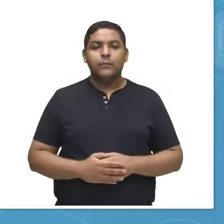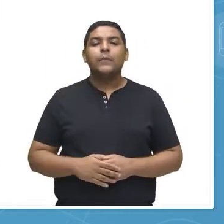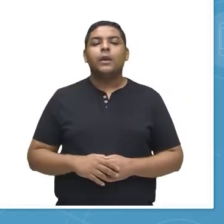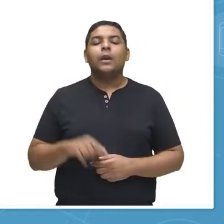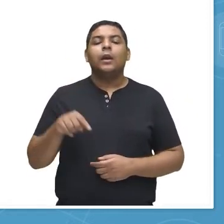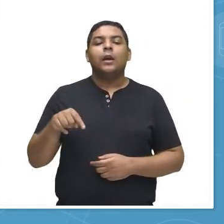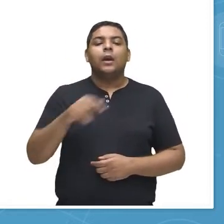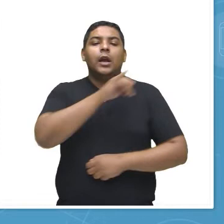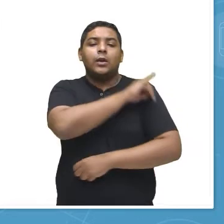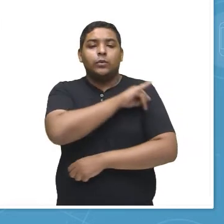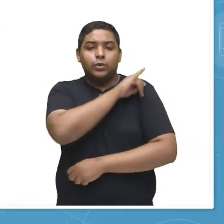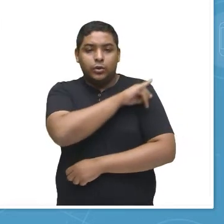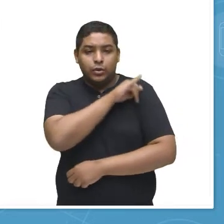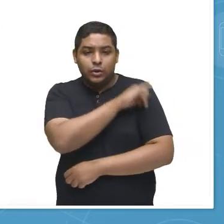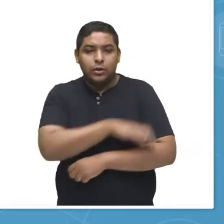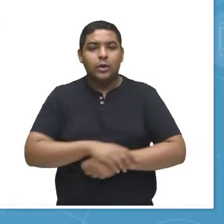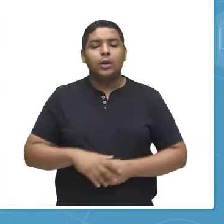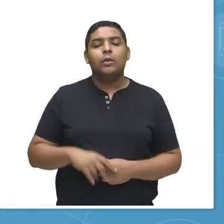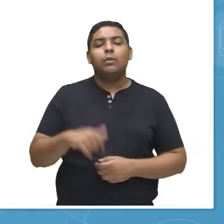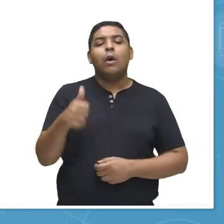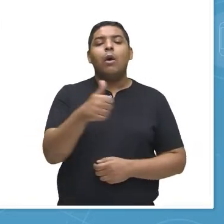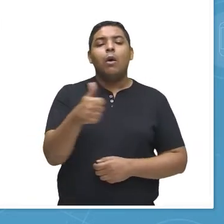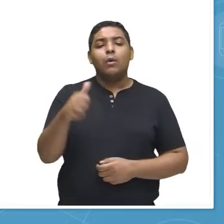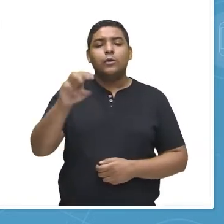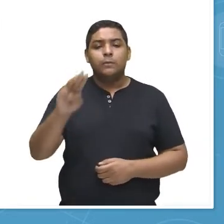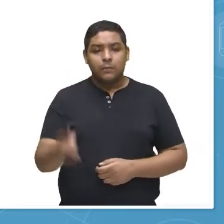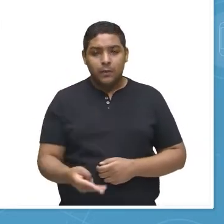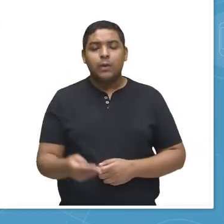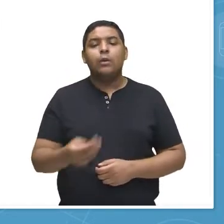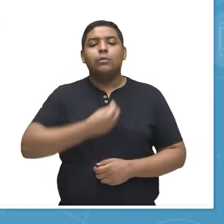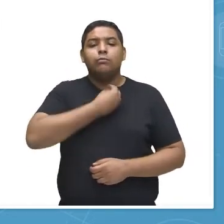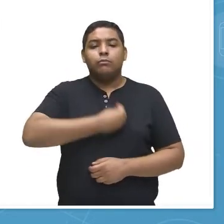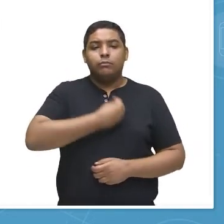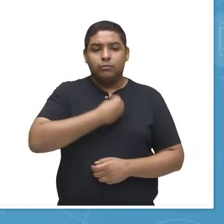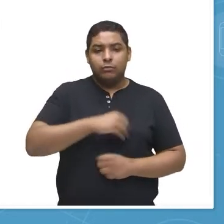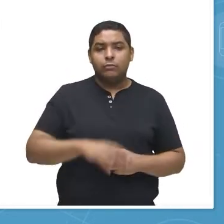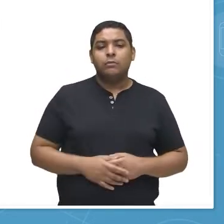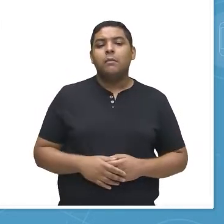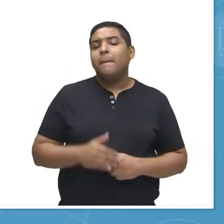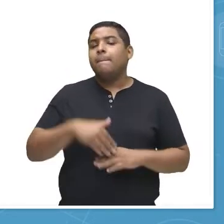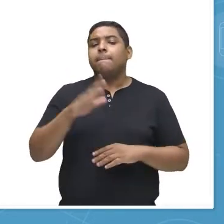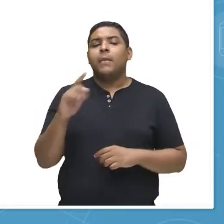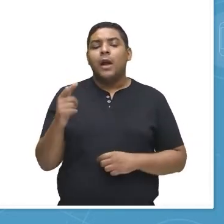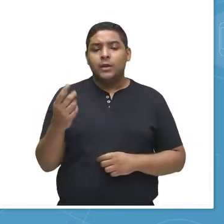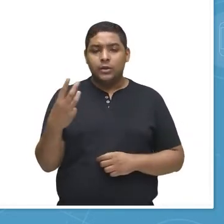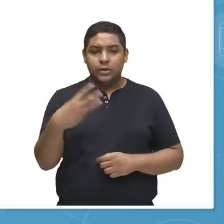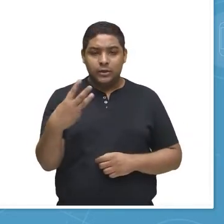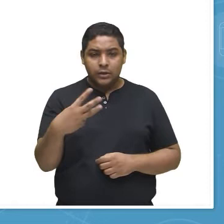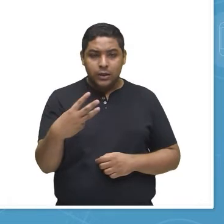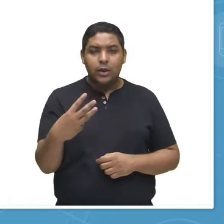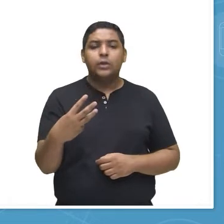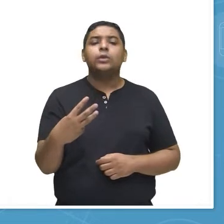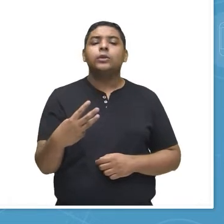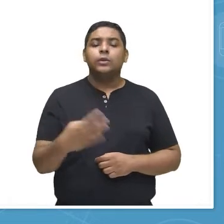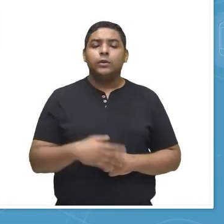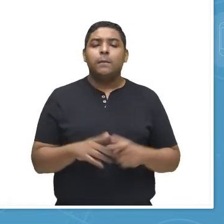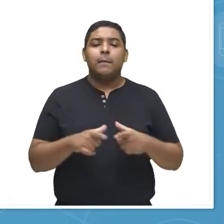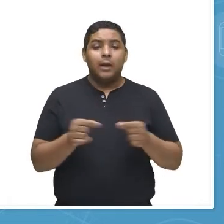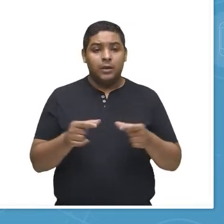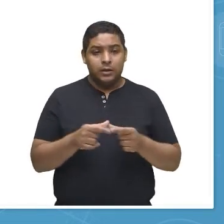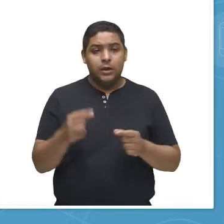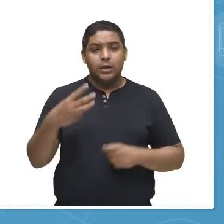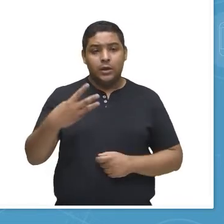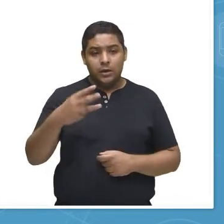habitantes, Brasília, com mais de 3 milhões, possuem áreas de influência que ultrapassam os limites do seu estado.